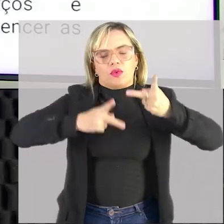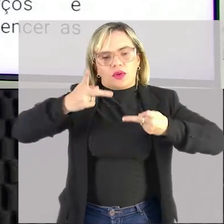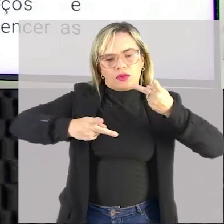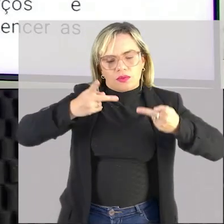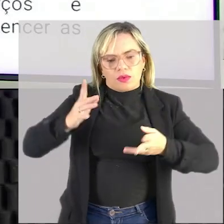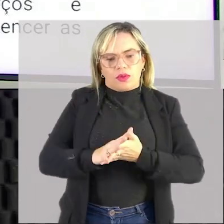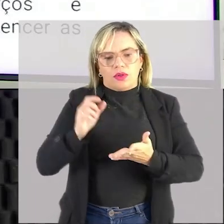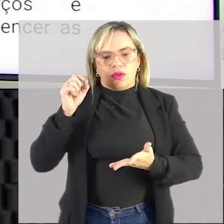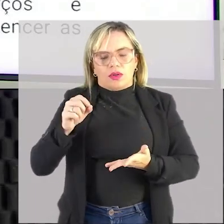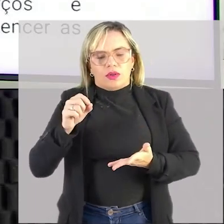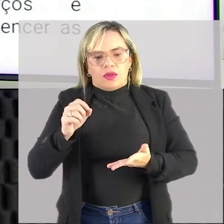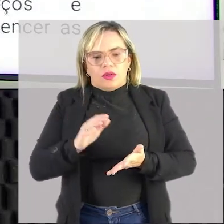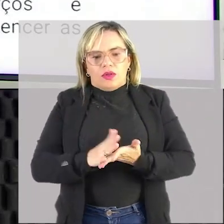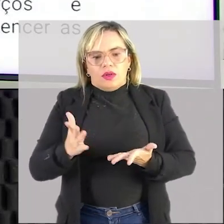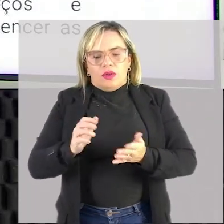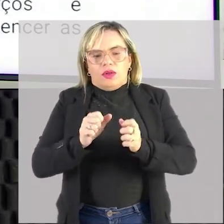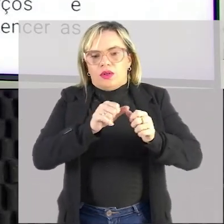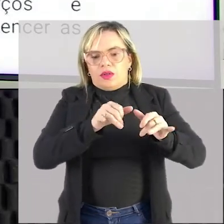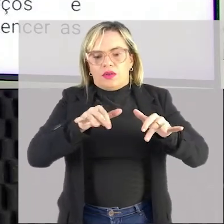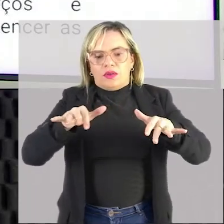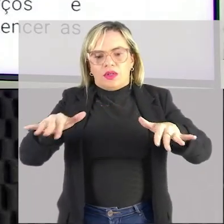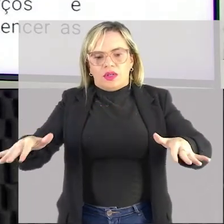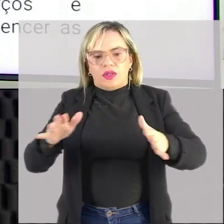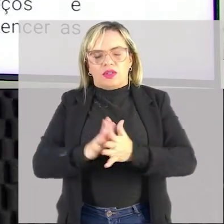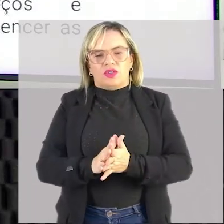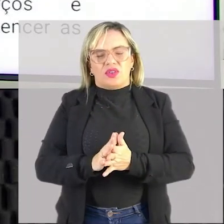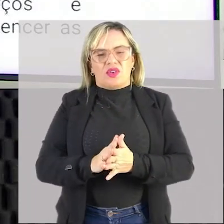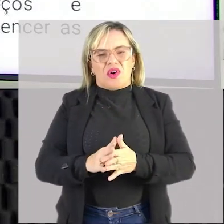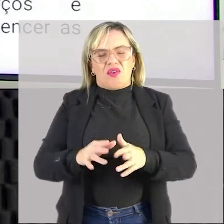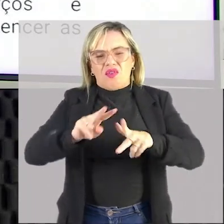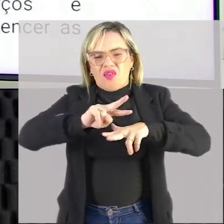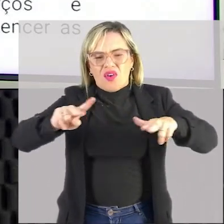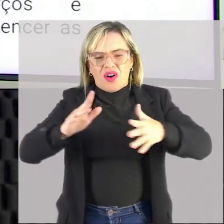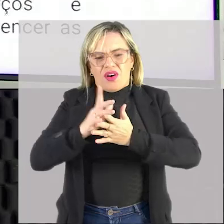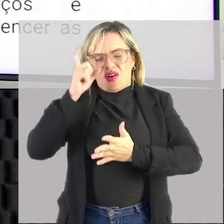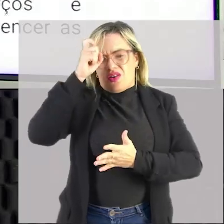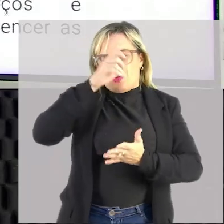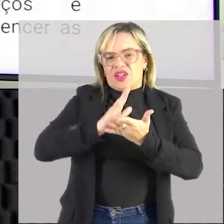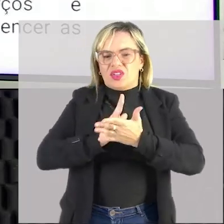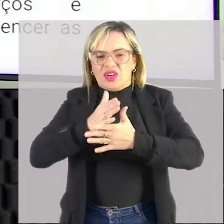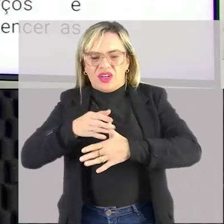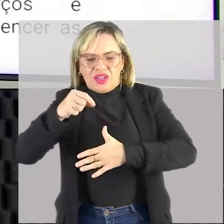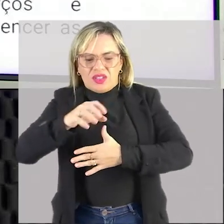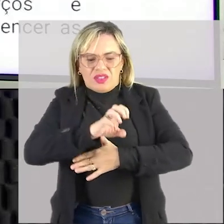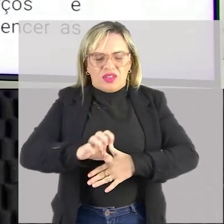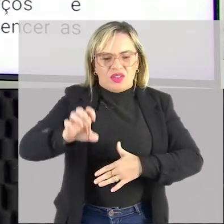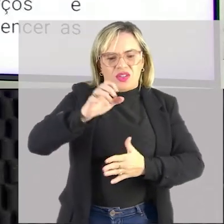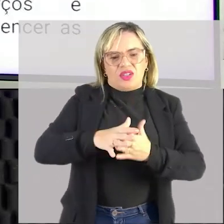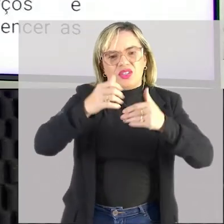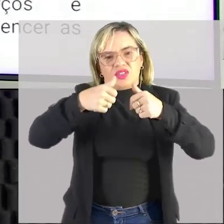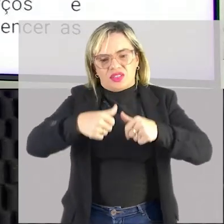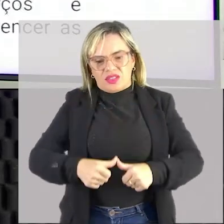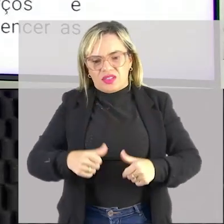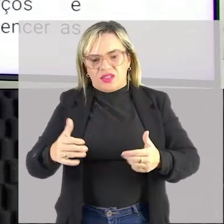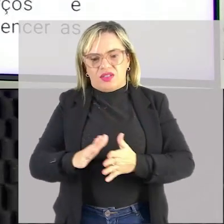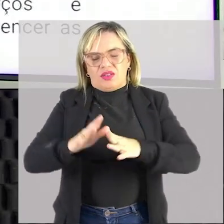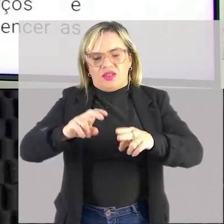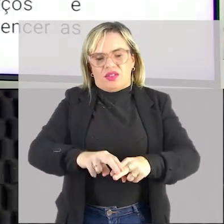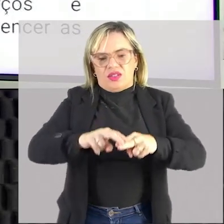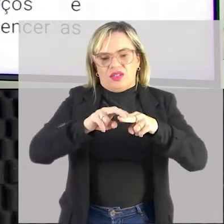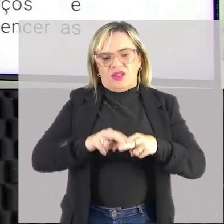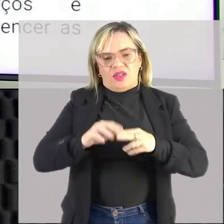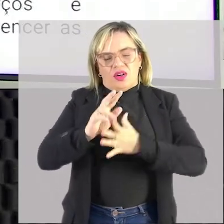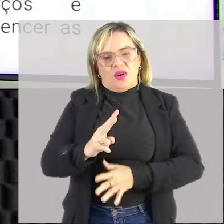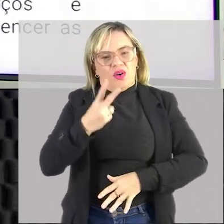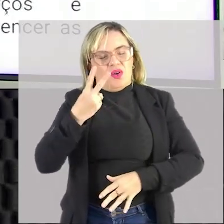vocês que era extenso. Então, assim, havia muitas dificuldades de você adentrar esse território, de você ficar nesse território. Então, por isso que o 2